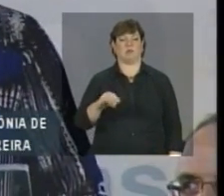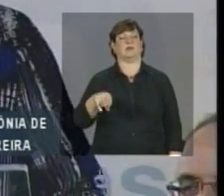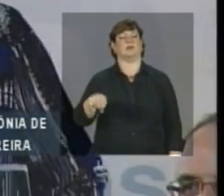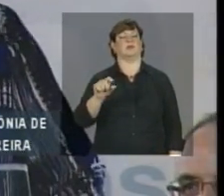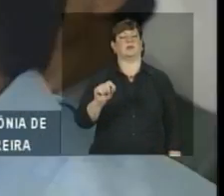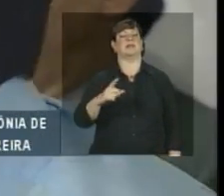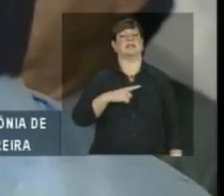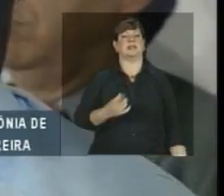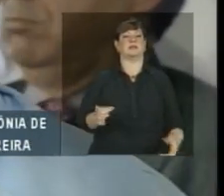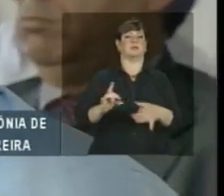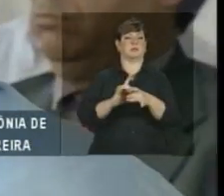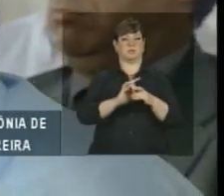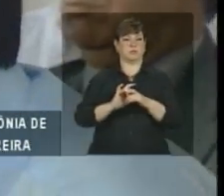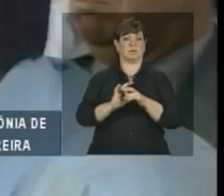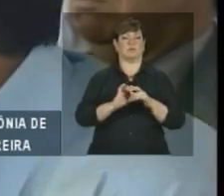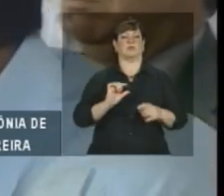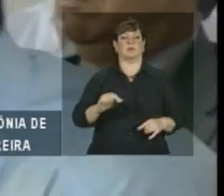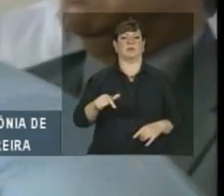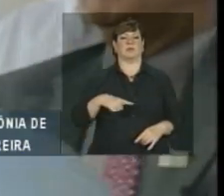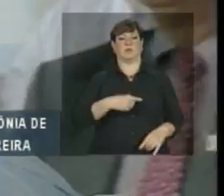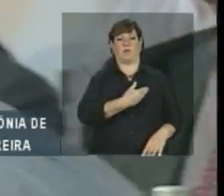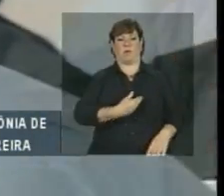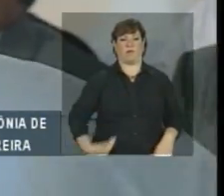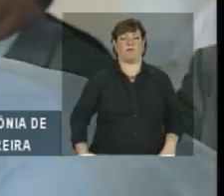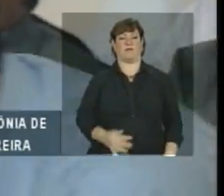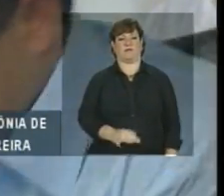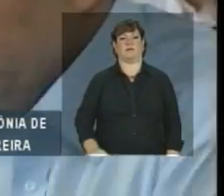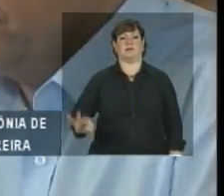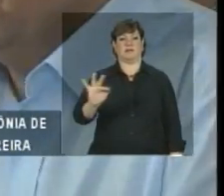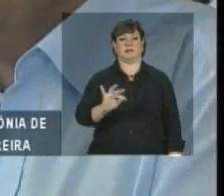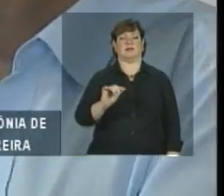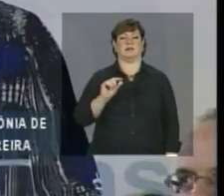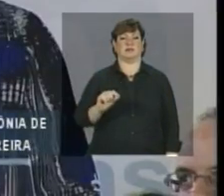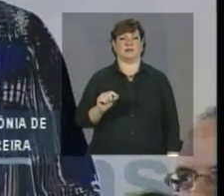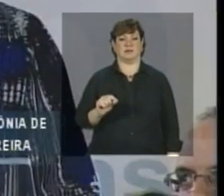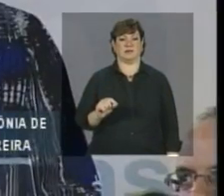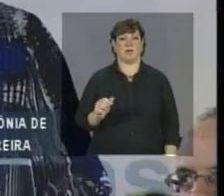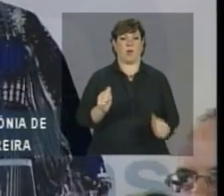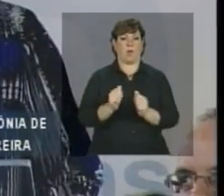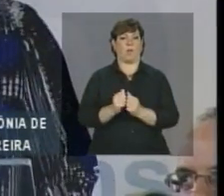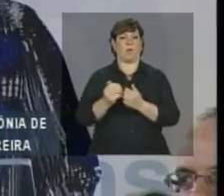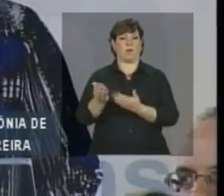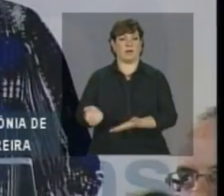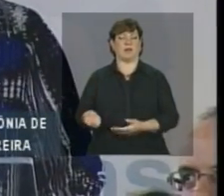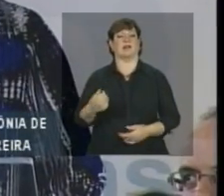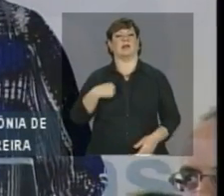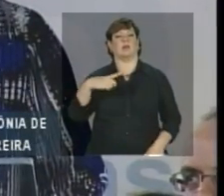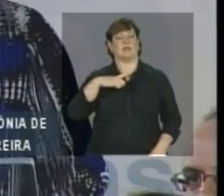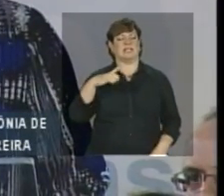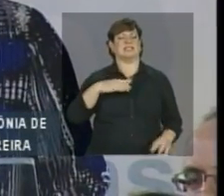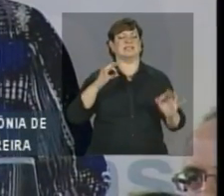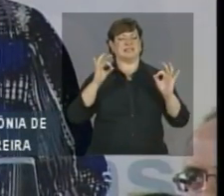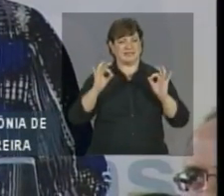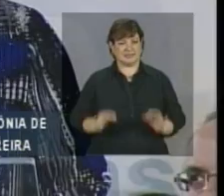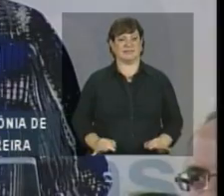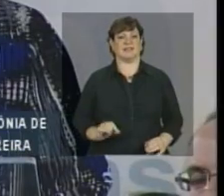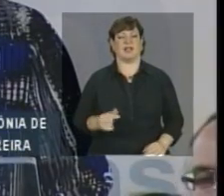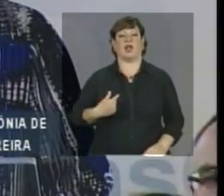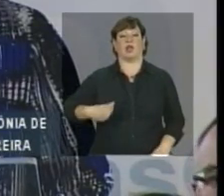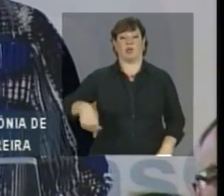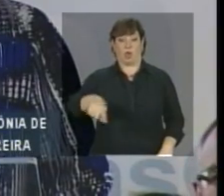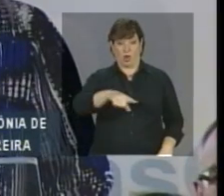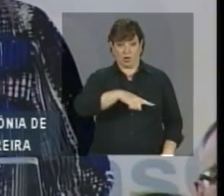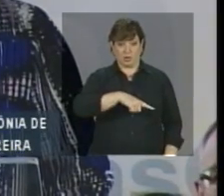sido um parceiro do governo federal, e com ele eu tenho certeza que